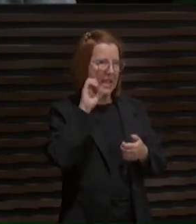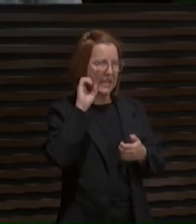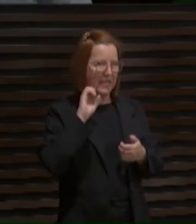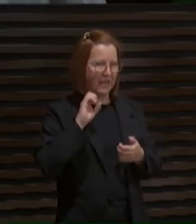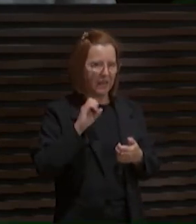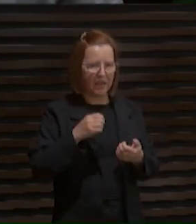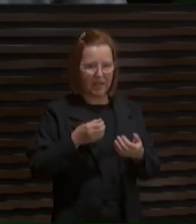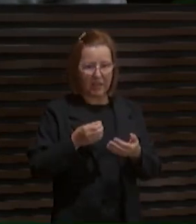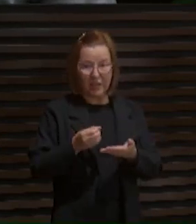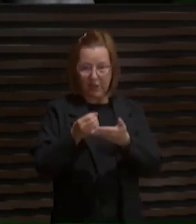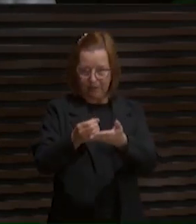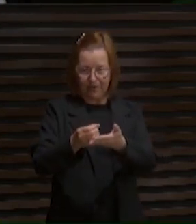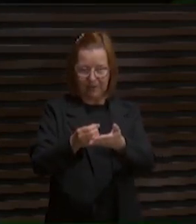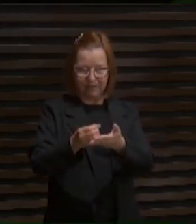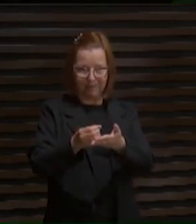confessa.